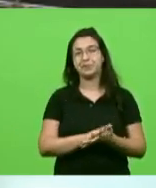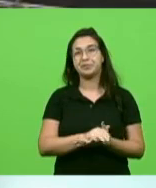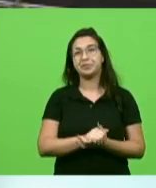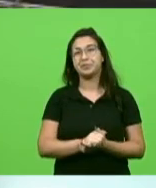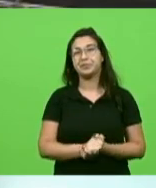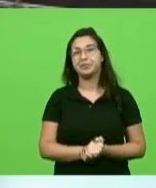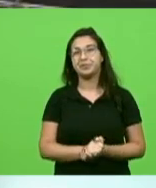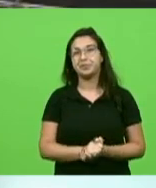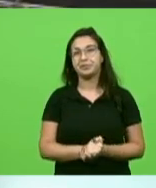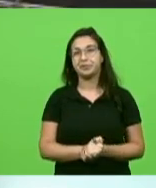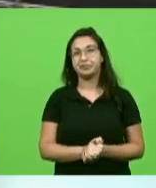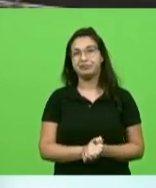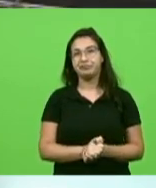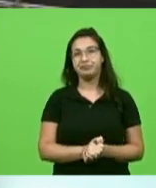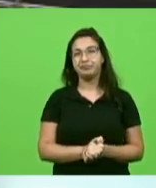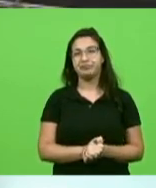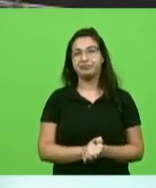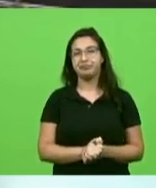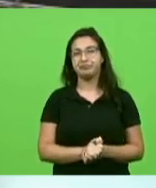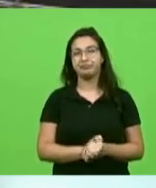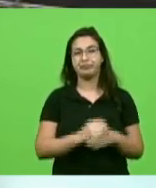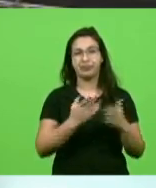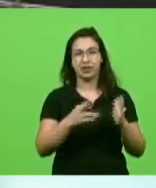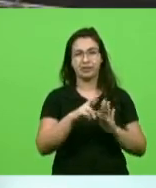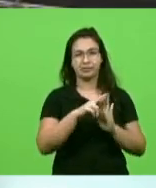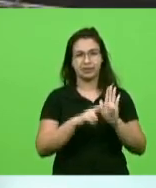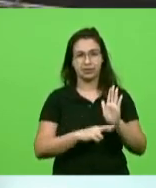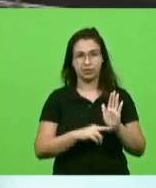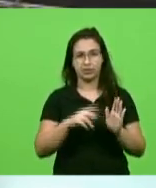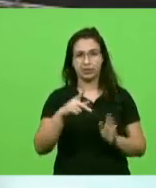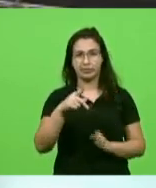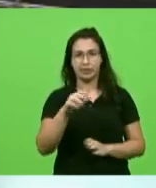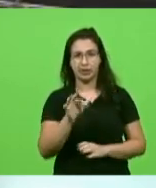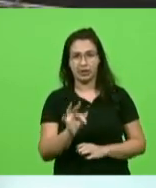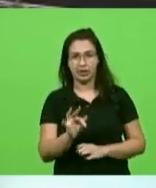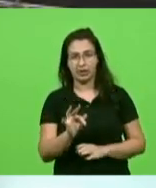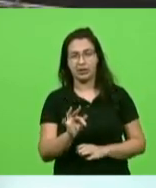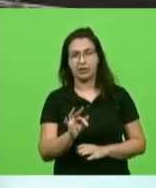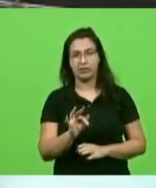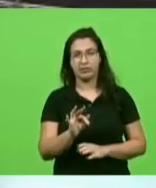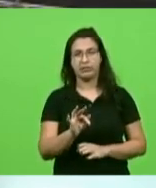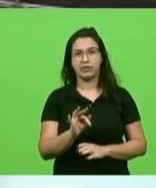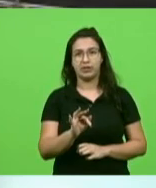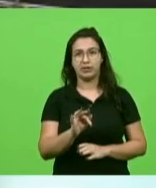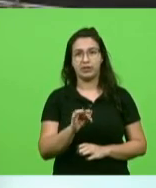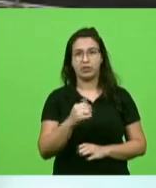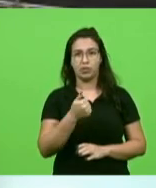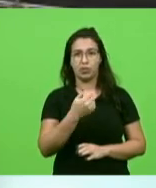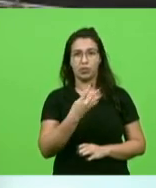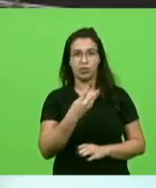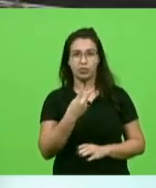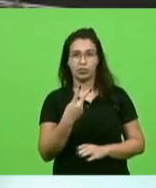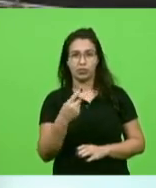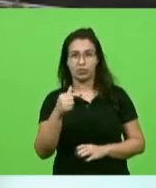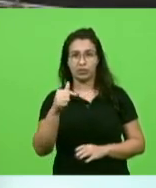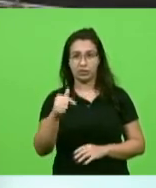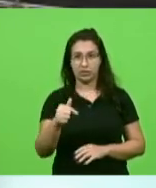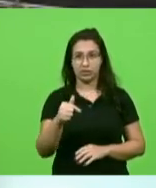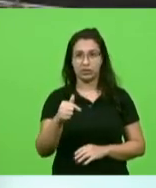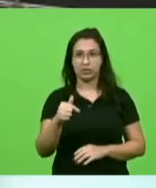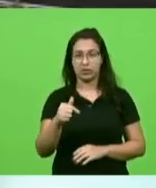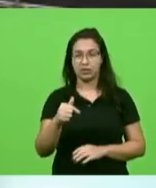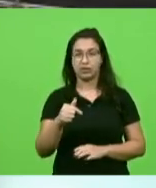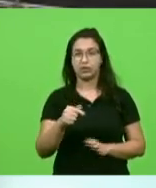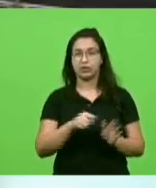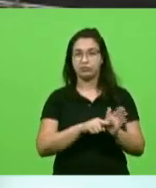neste relatório expedido pela Polícia Federal em face de entrar com 427 e barra DF